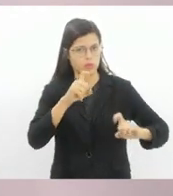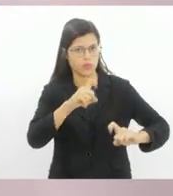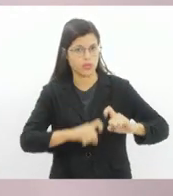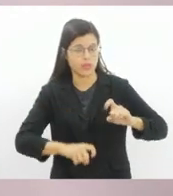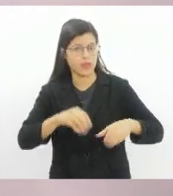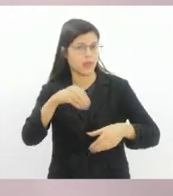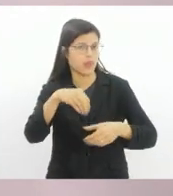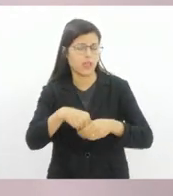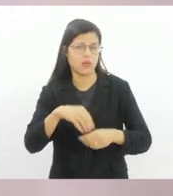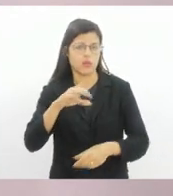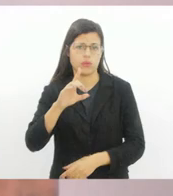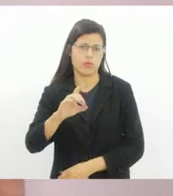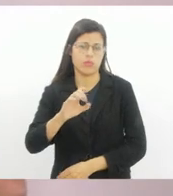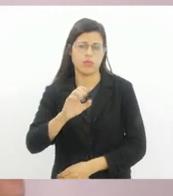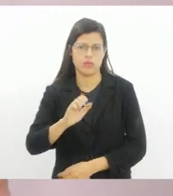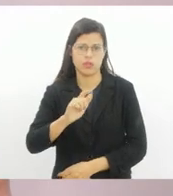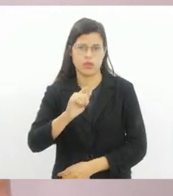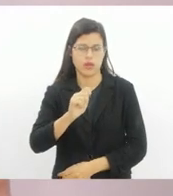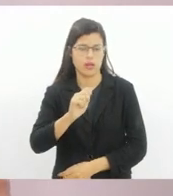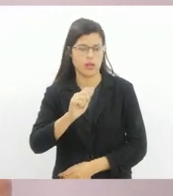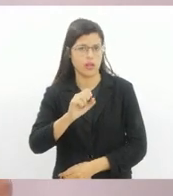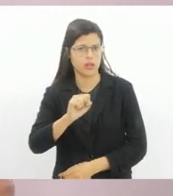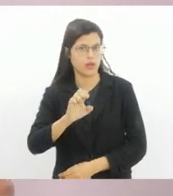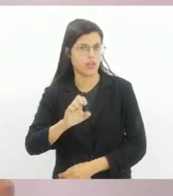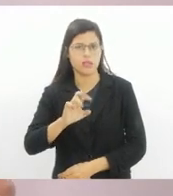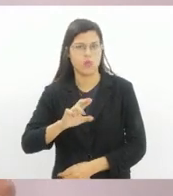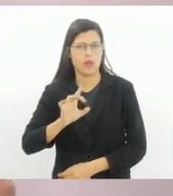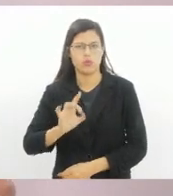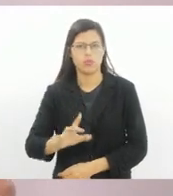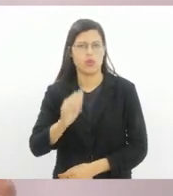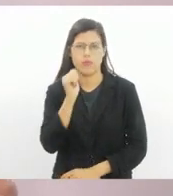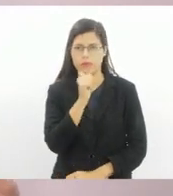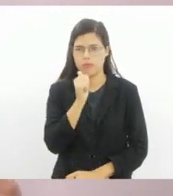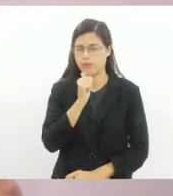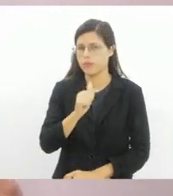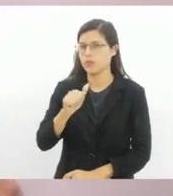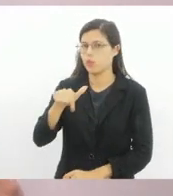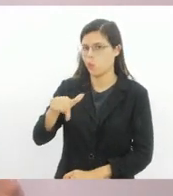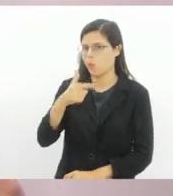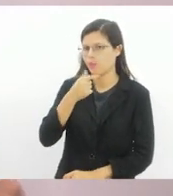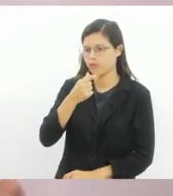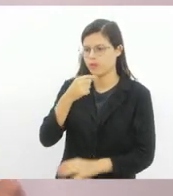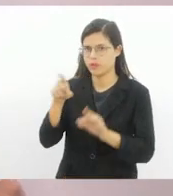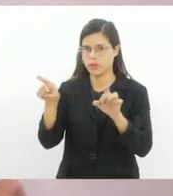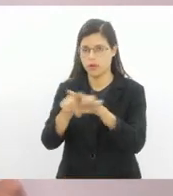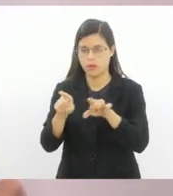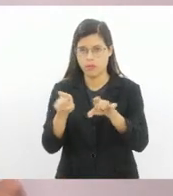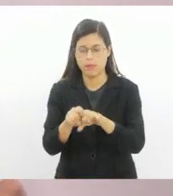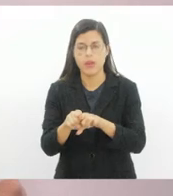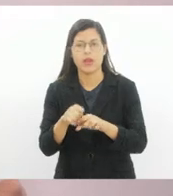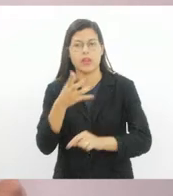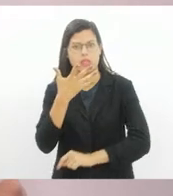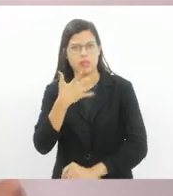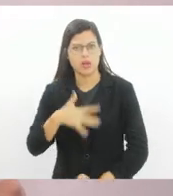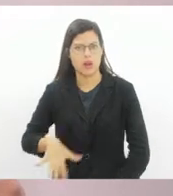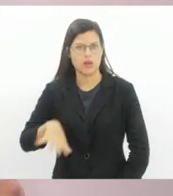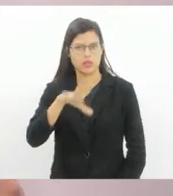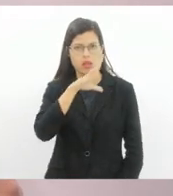DEGASE. E não só no feminino, no masculino também. Então, até as crianças e